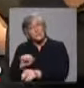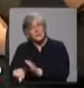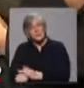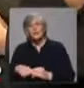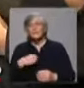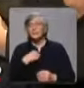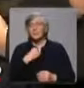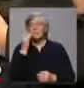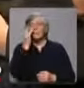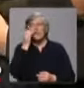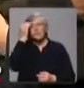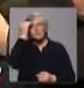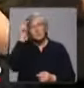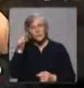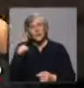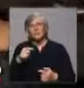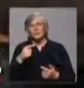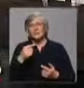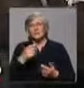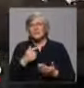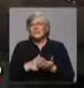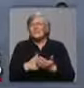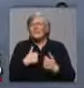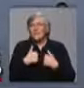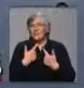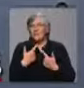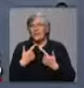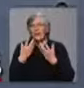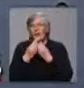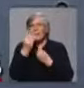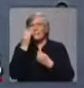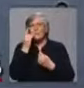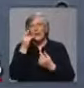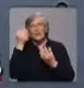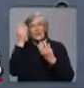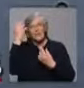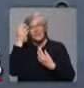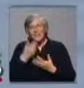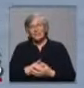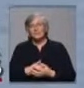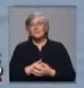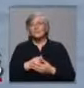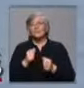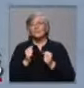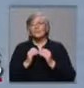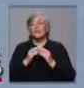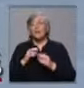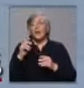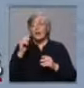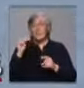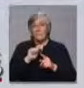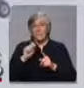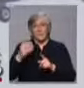pai. Sinto saudades dos momentos que tinha com ele. O acidente com o Mar Nosso foi há 9 meses e nesta